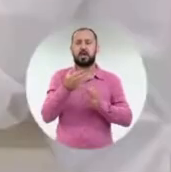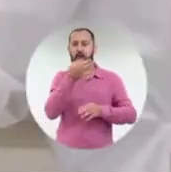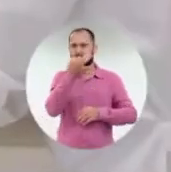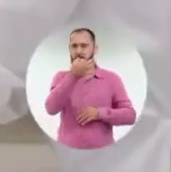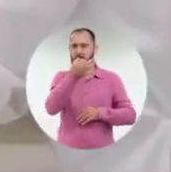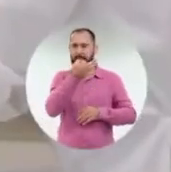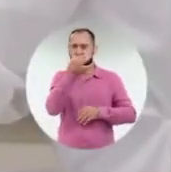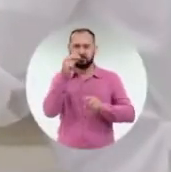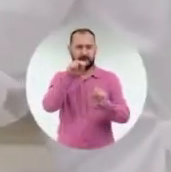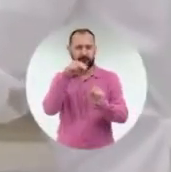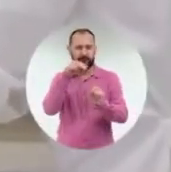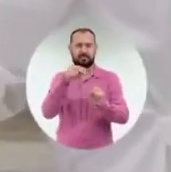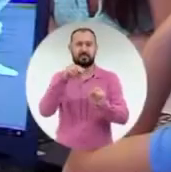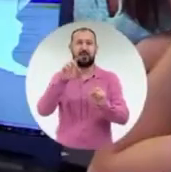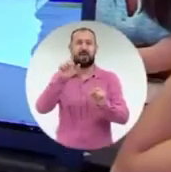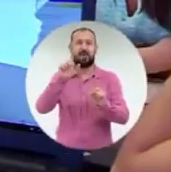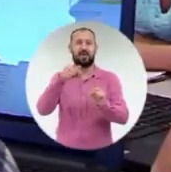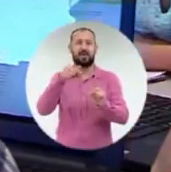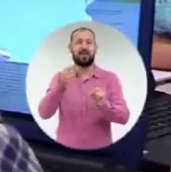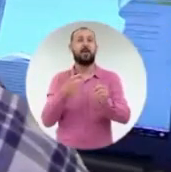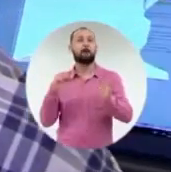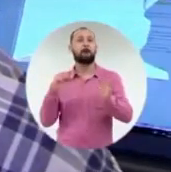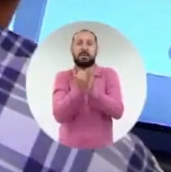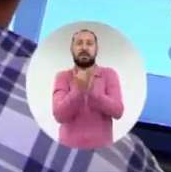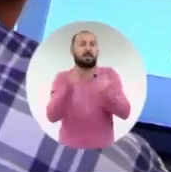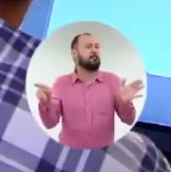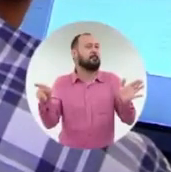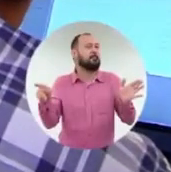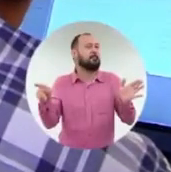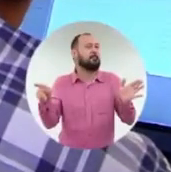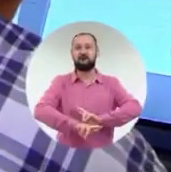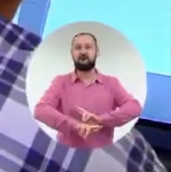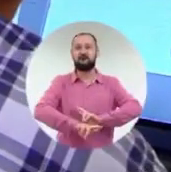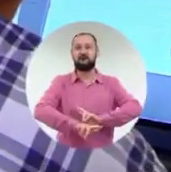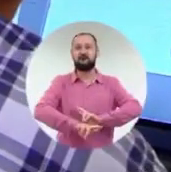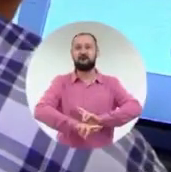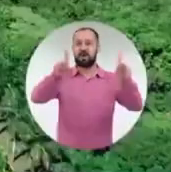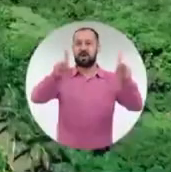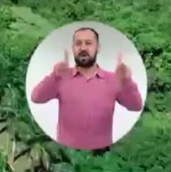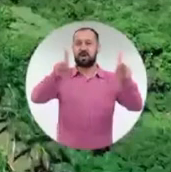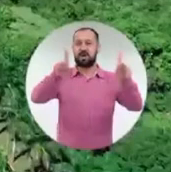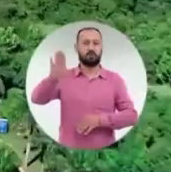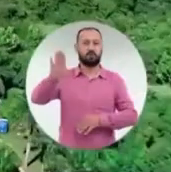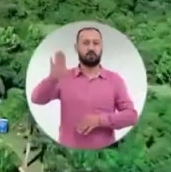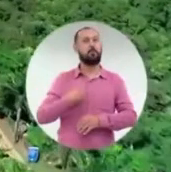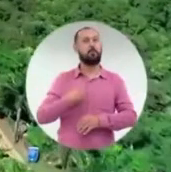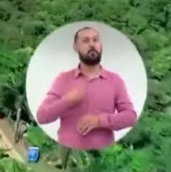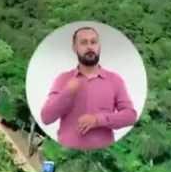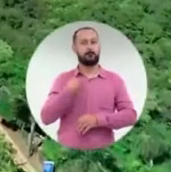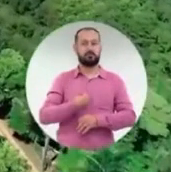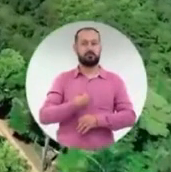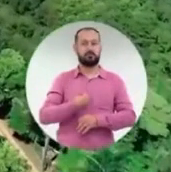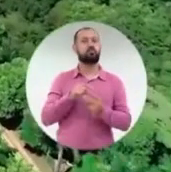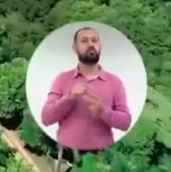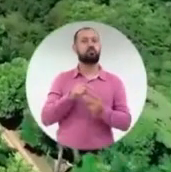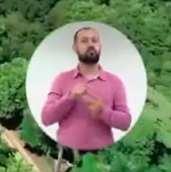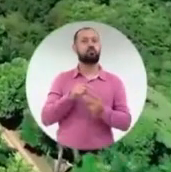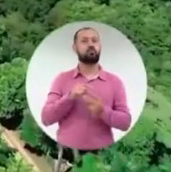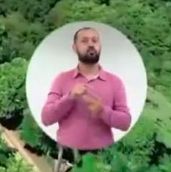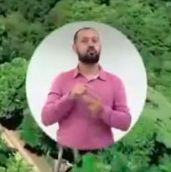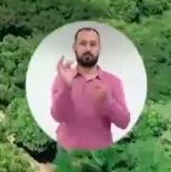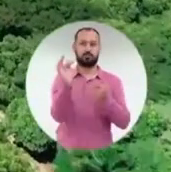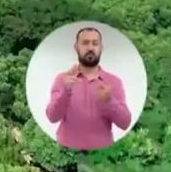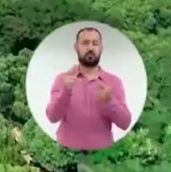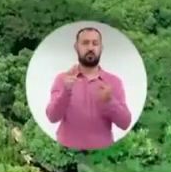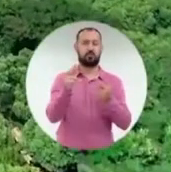é a marca do pioneirismo do CRI-IMS em âmbito nacional, tendo a participação de duas universidades públicas